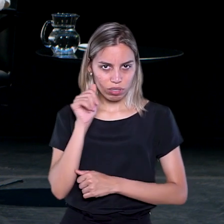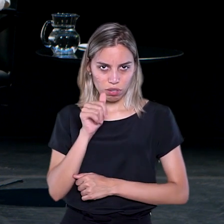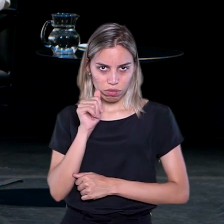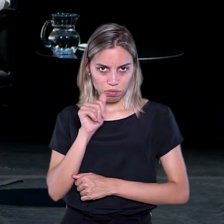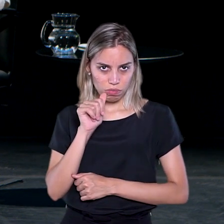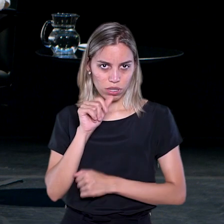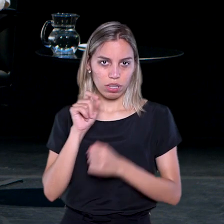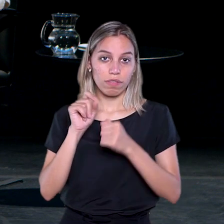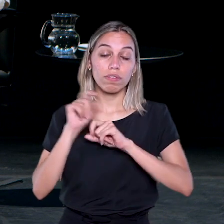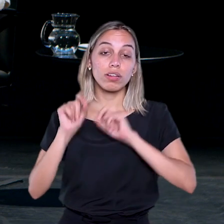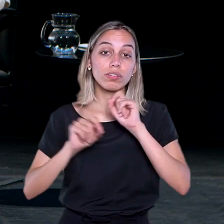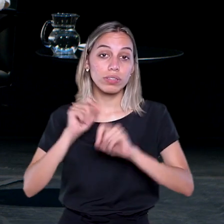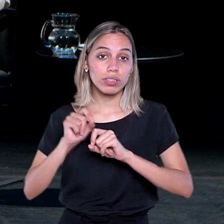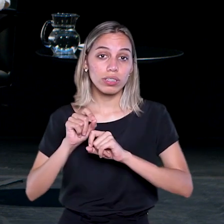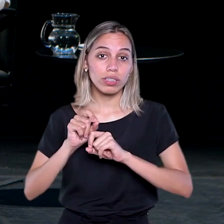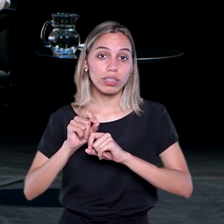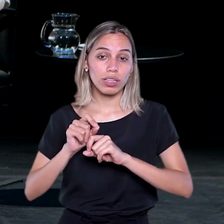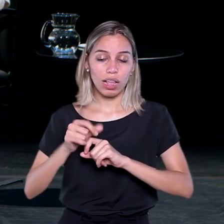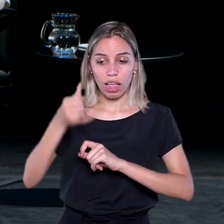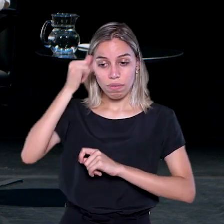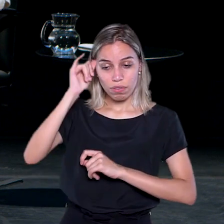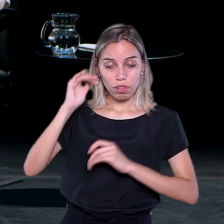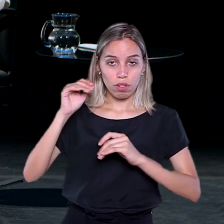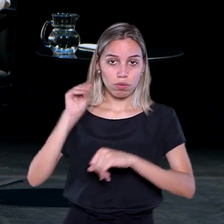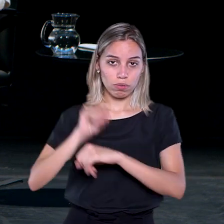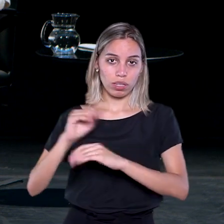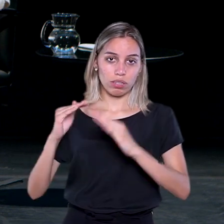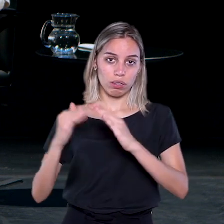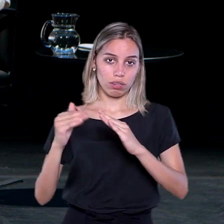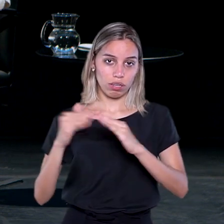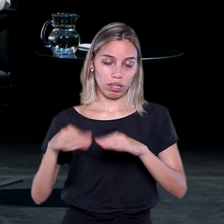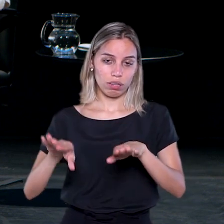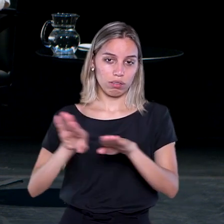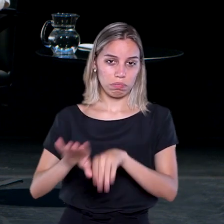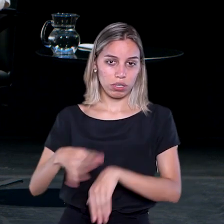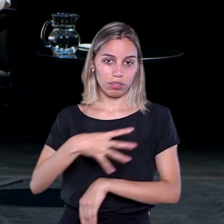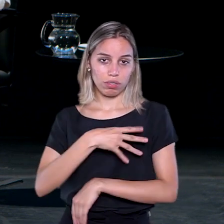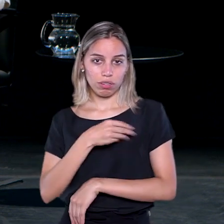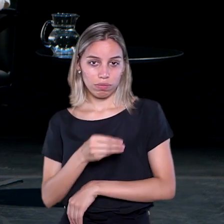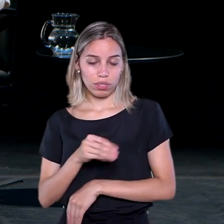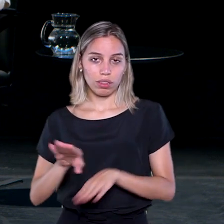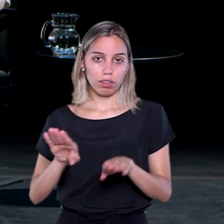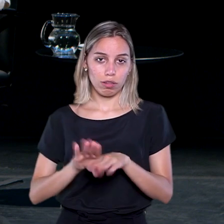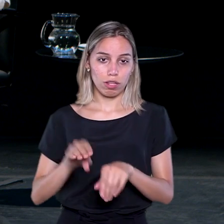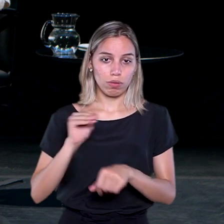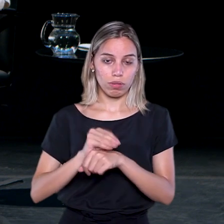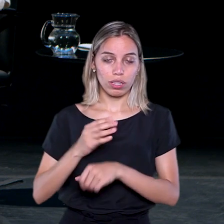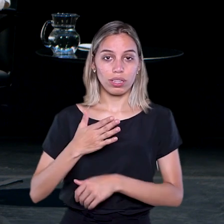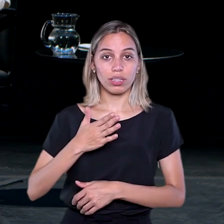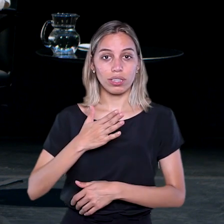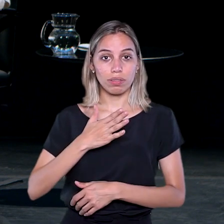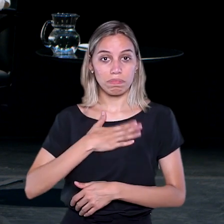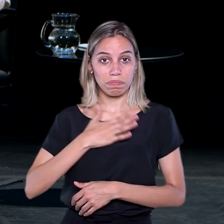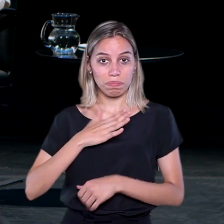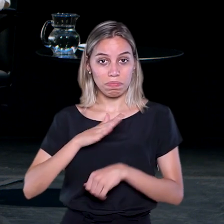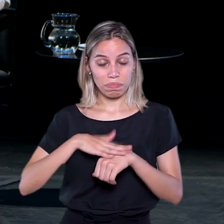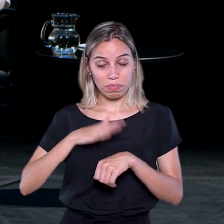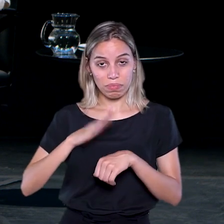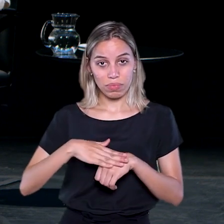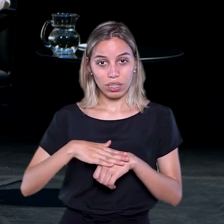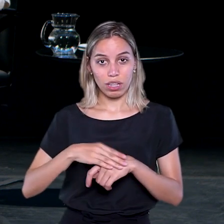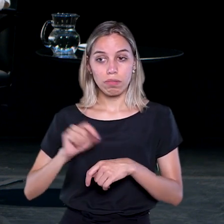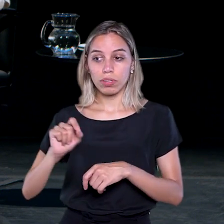estão deixando de cuidar do seu lar, dos seus filhos, do seu dia a dia, do seu autocuidado, enfim, para assumir as